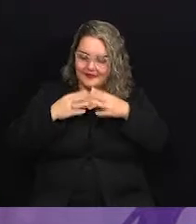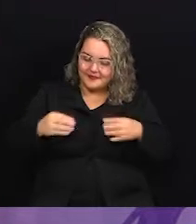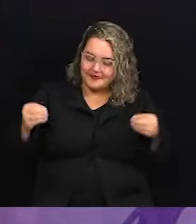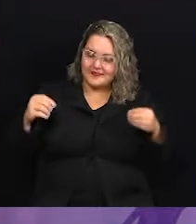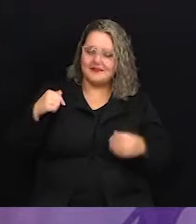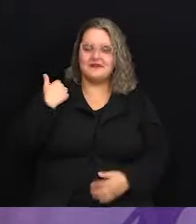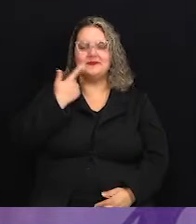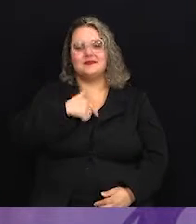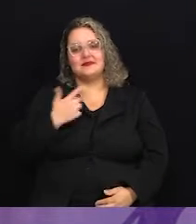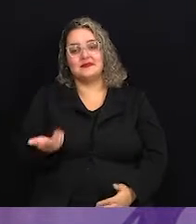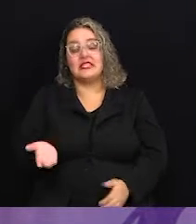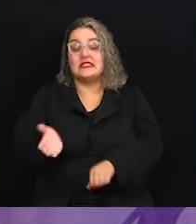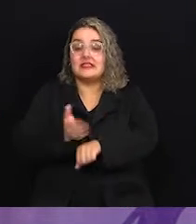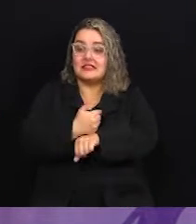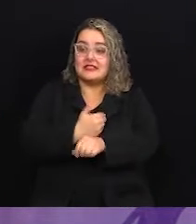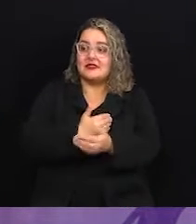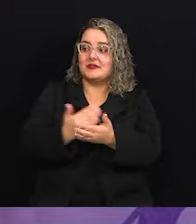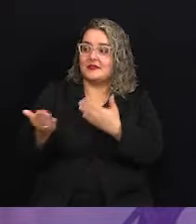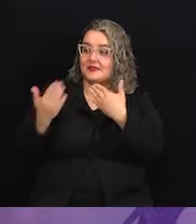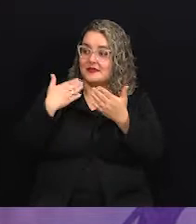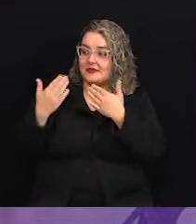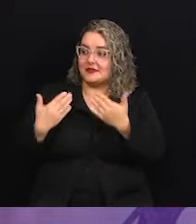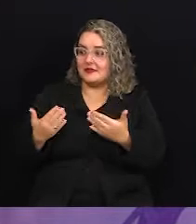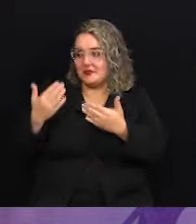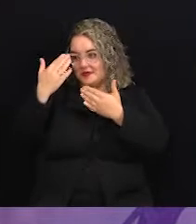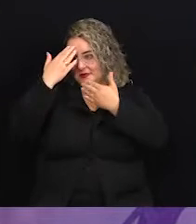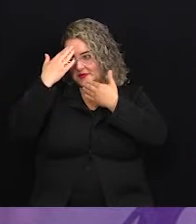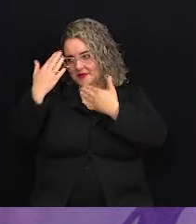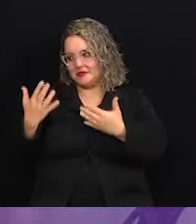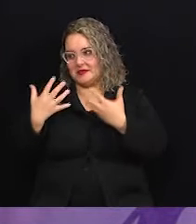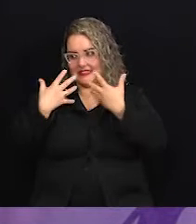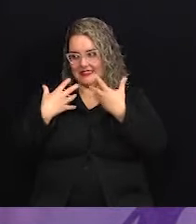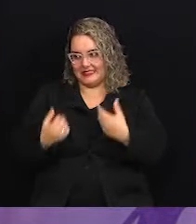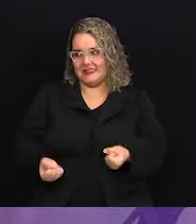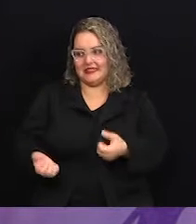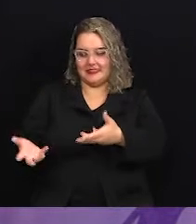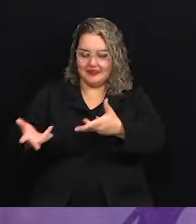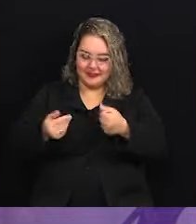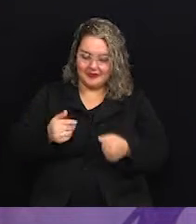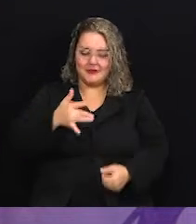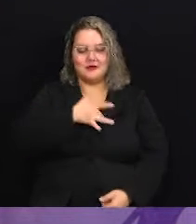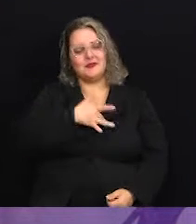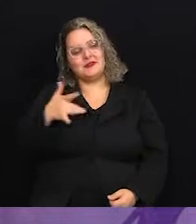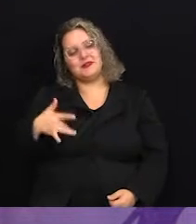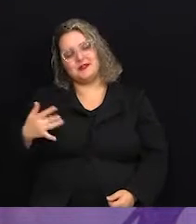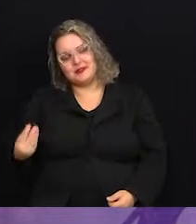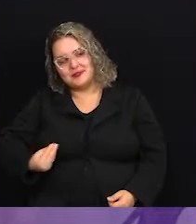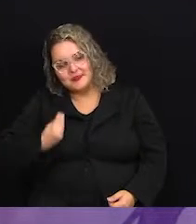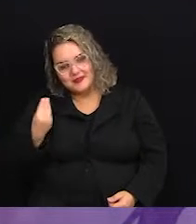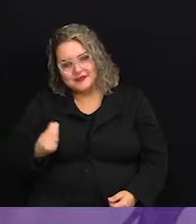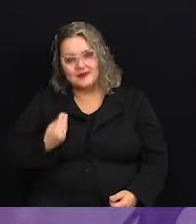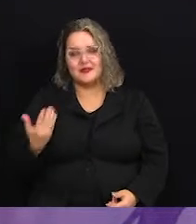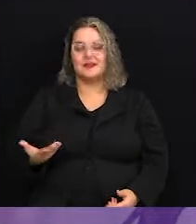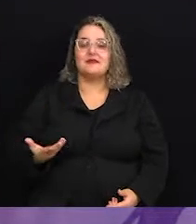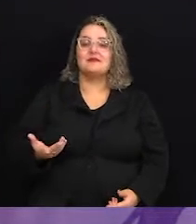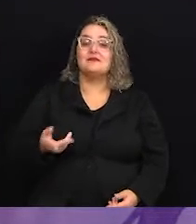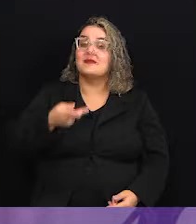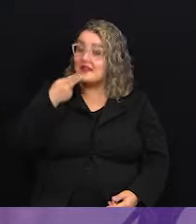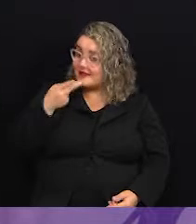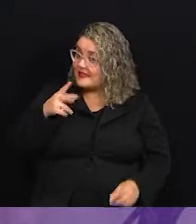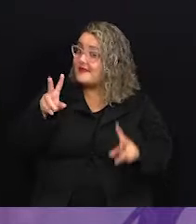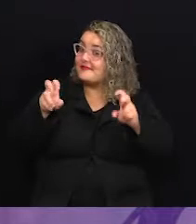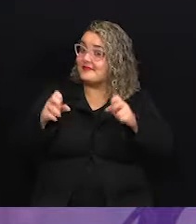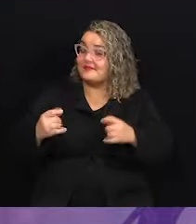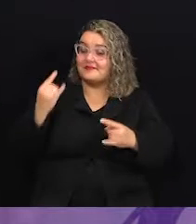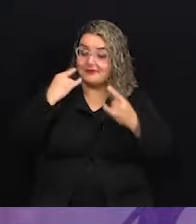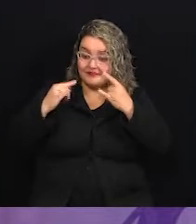dúvidas. Mas antes de começar o nosso bate-papo, muito obrigada por aceitar o convite aqui do Saúde é Vida para falar sobre esse tema que